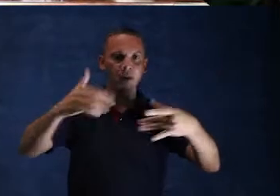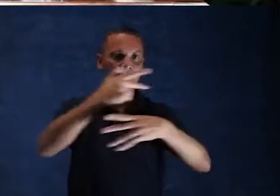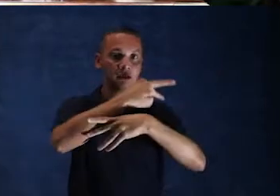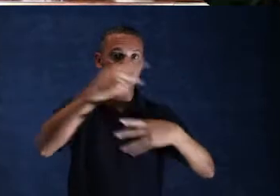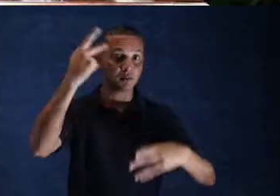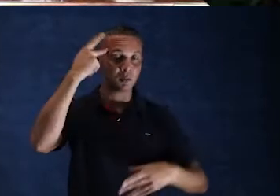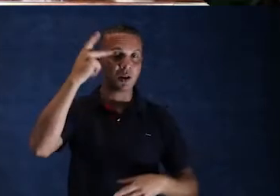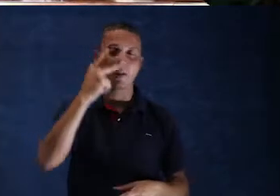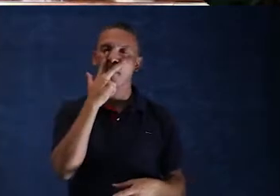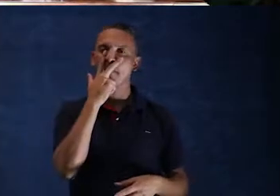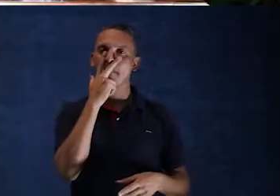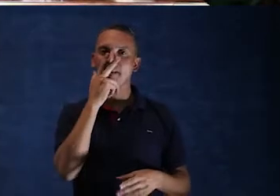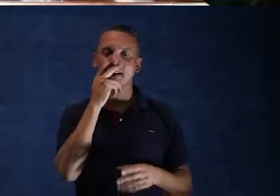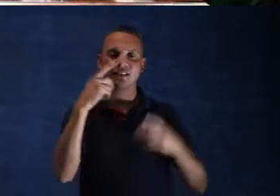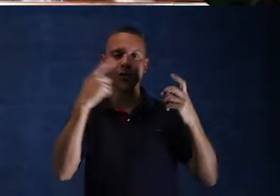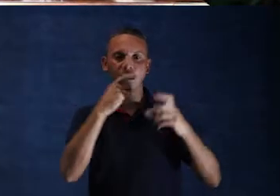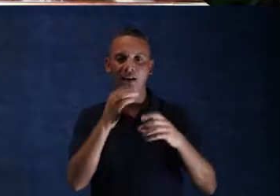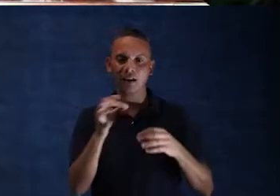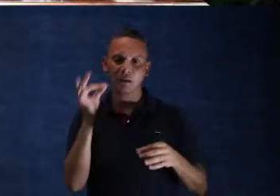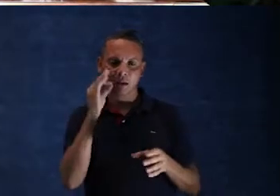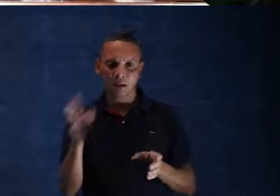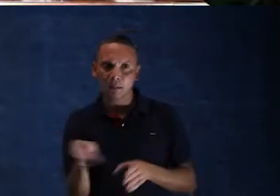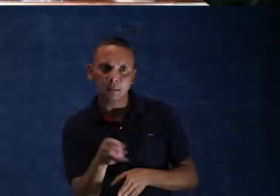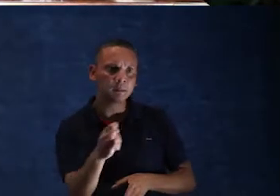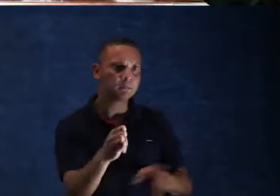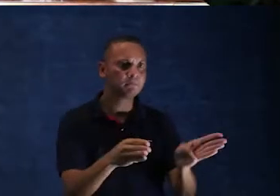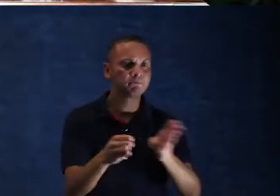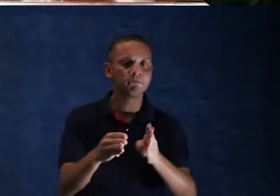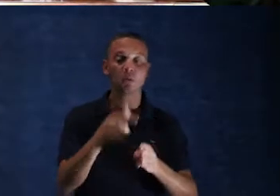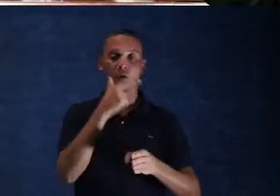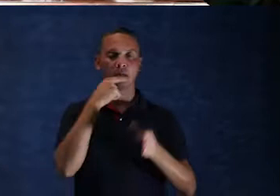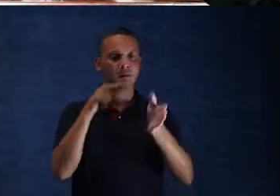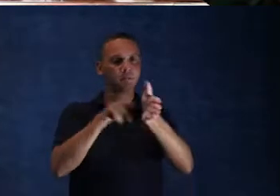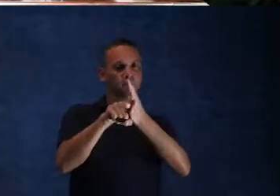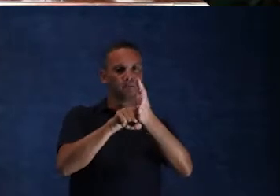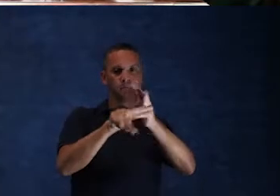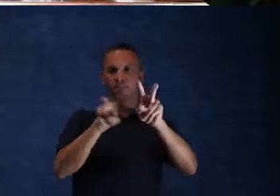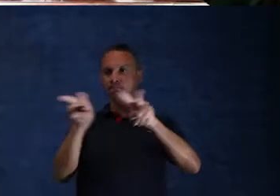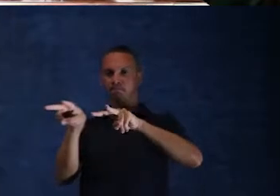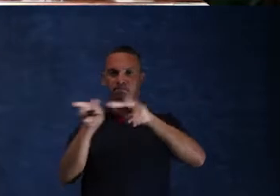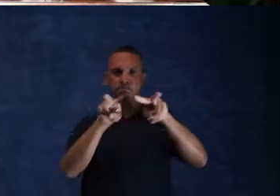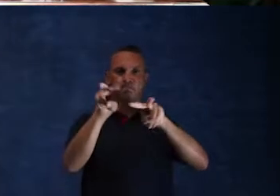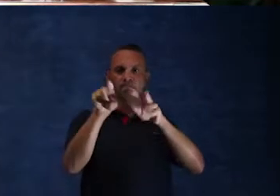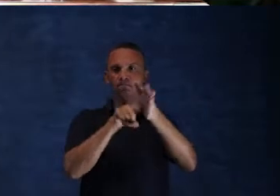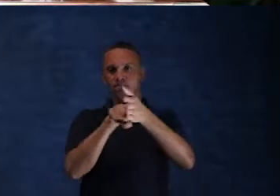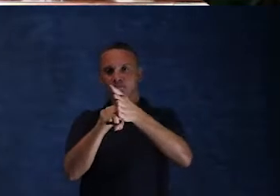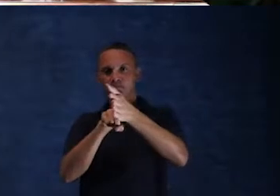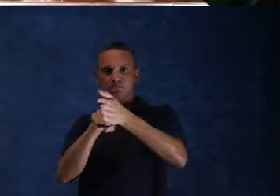aterrorizante ratoeira. As tramas pelas quais o detetive particular Alírio Cobra